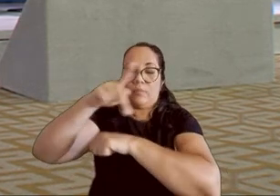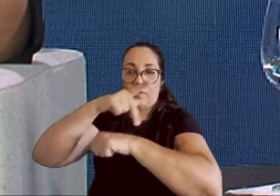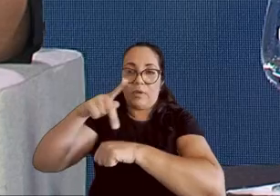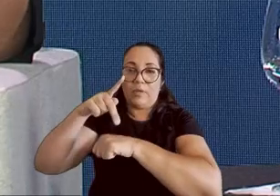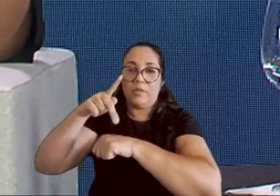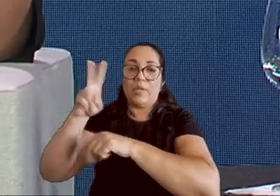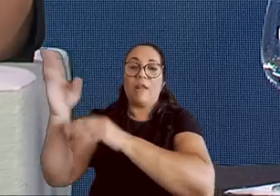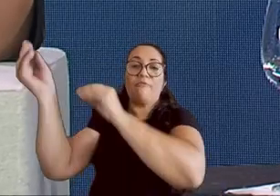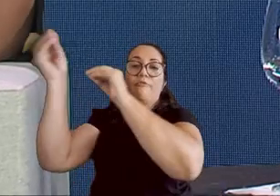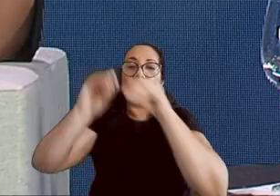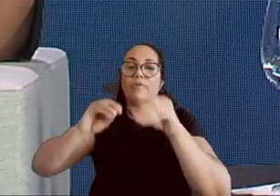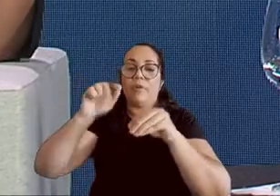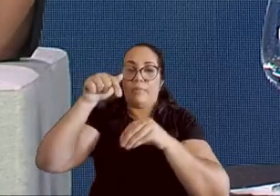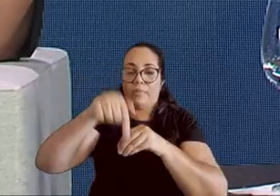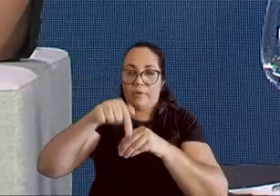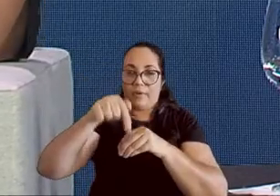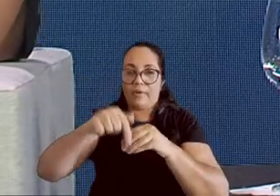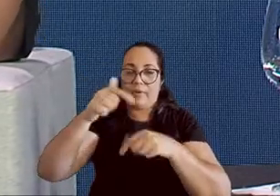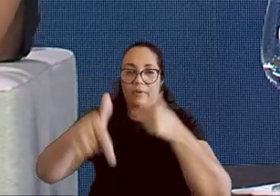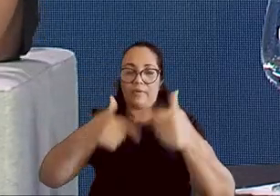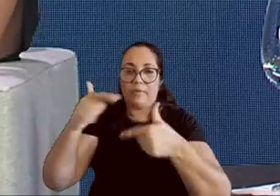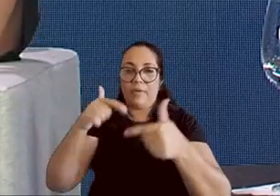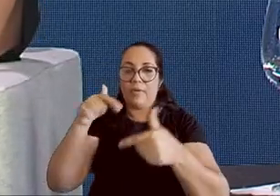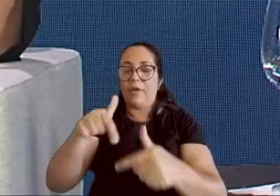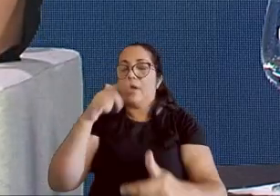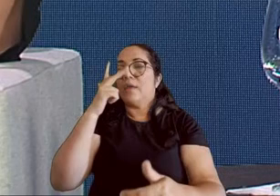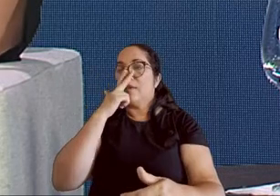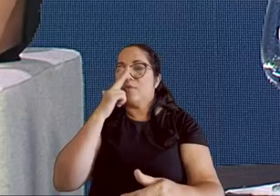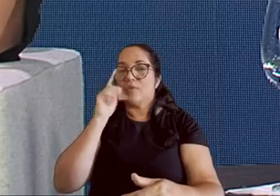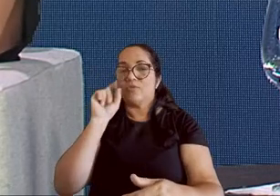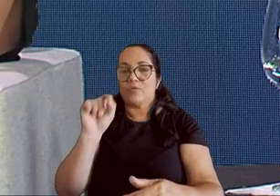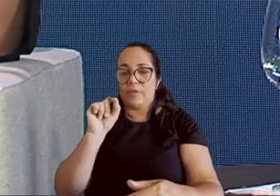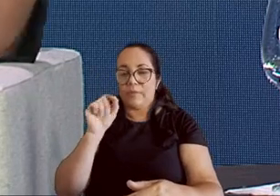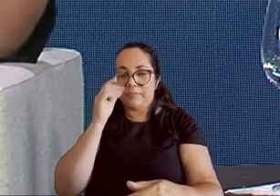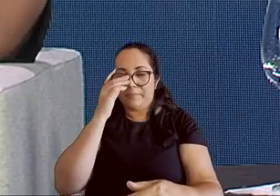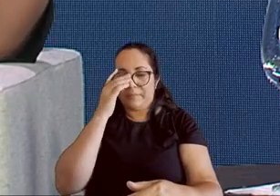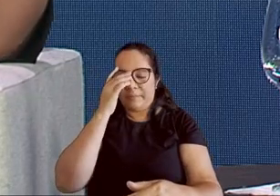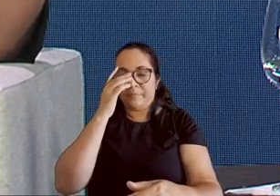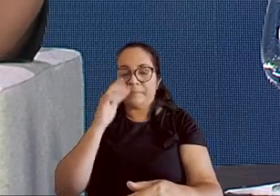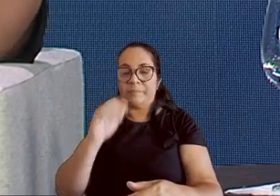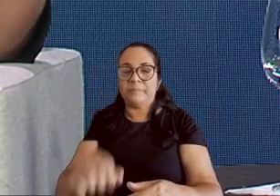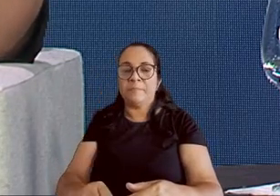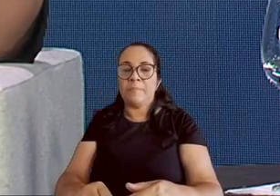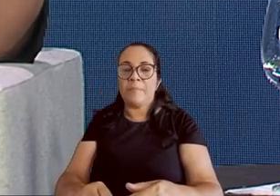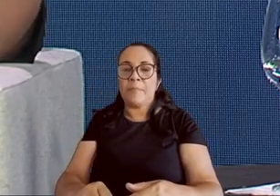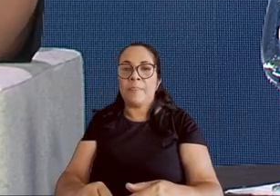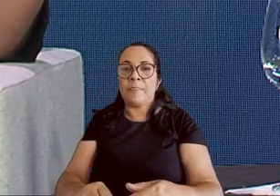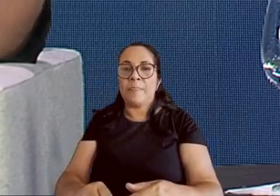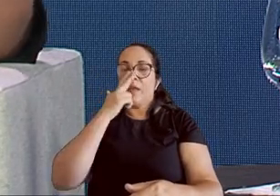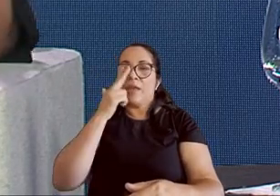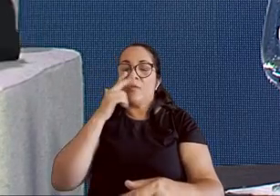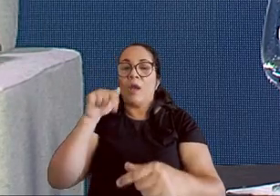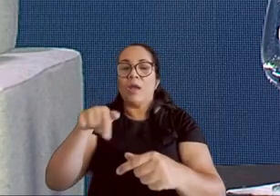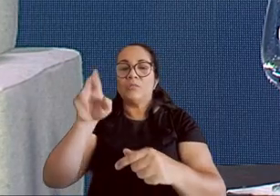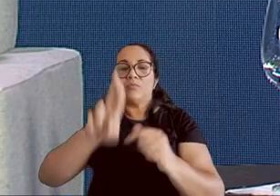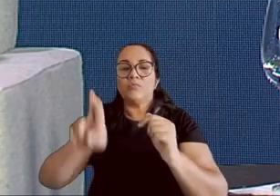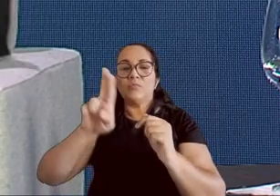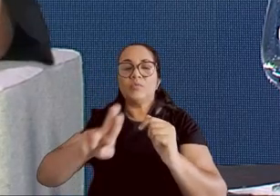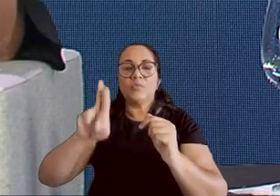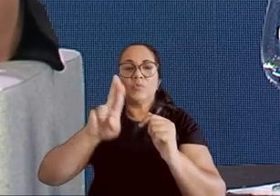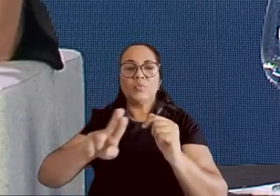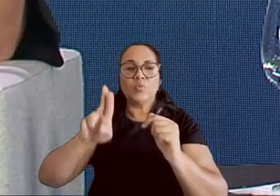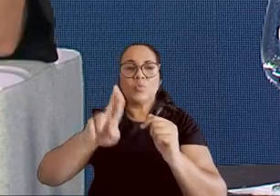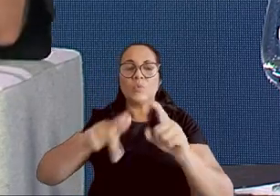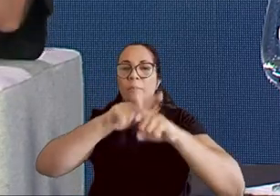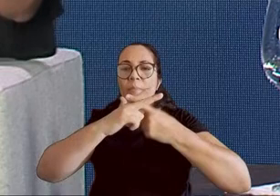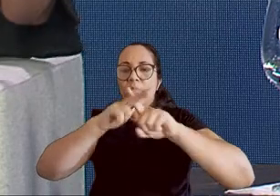versus o que ele já tem ali no título público acho que faria mais sentido talvez até instrumentos mais complexos Na Linha Do que o Jean